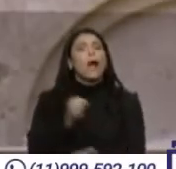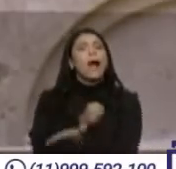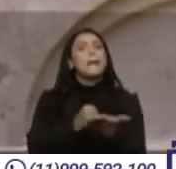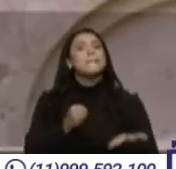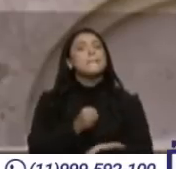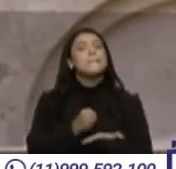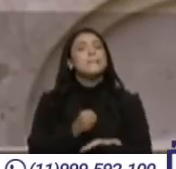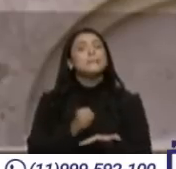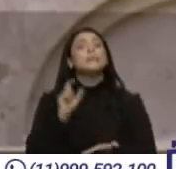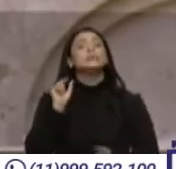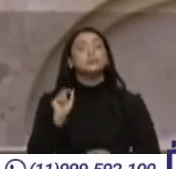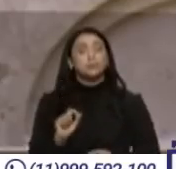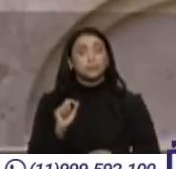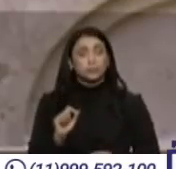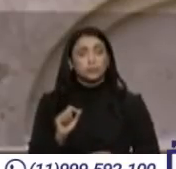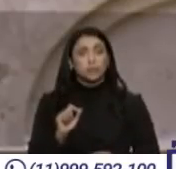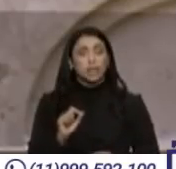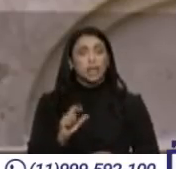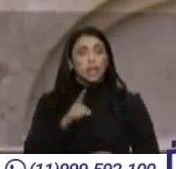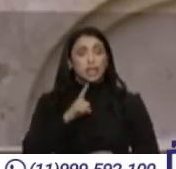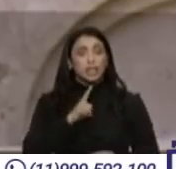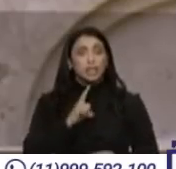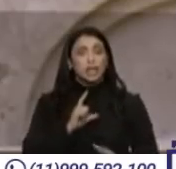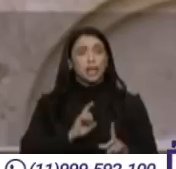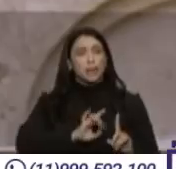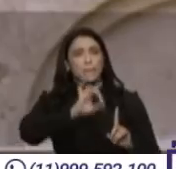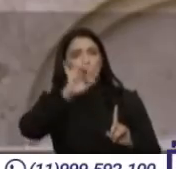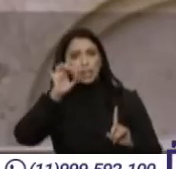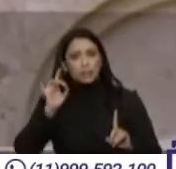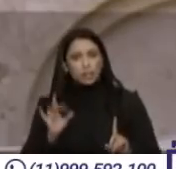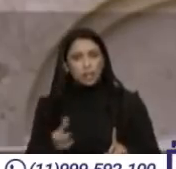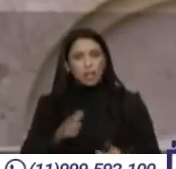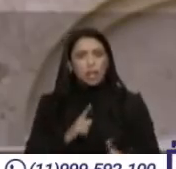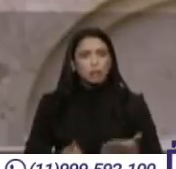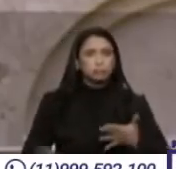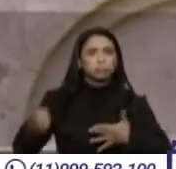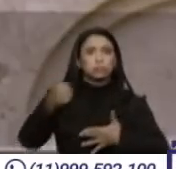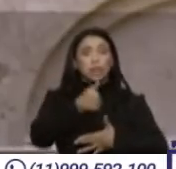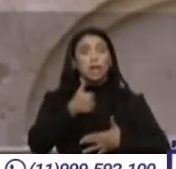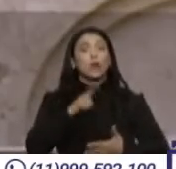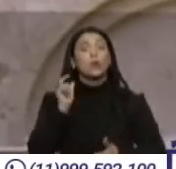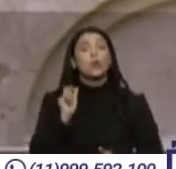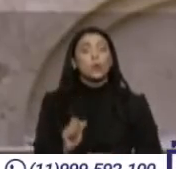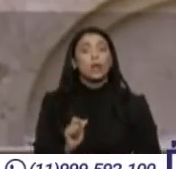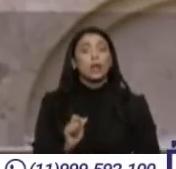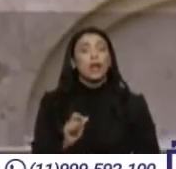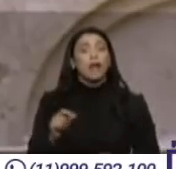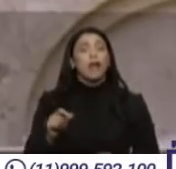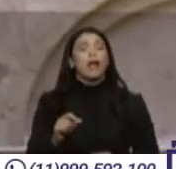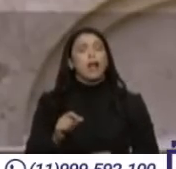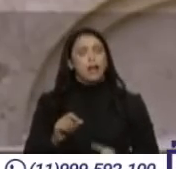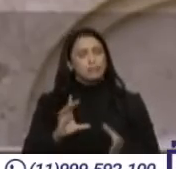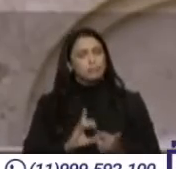e inderrogável que privilegia e consagra entre nós a prevalência da